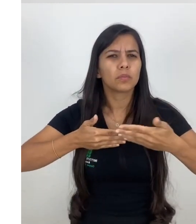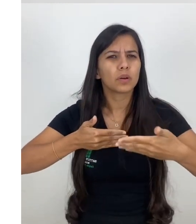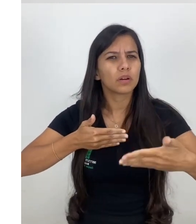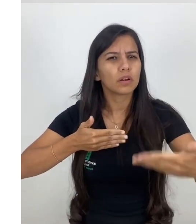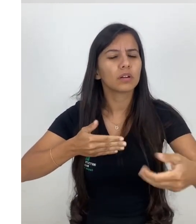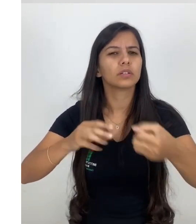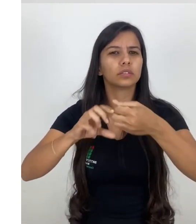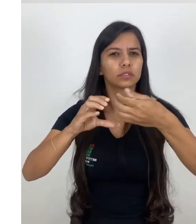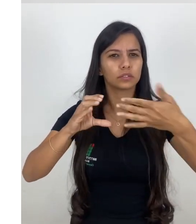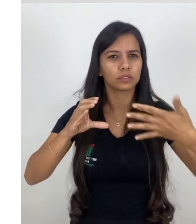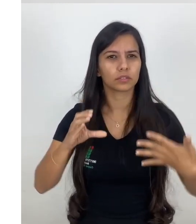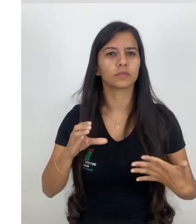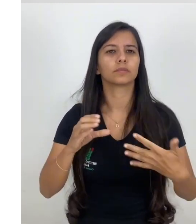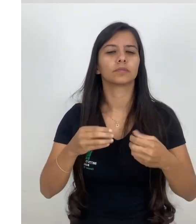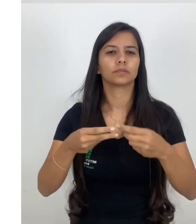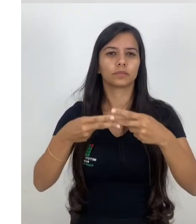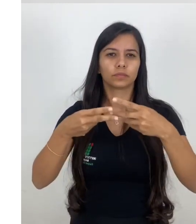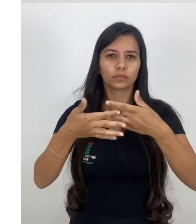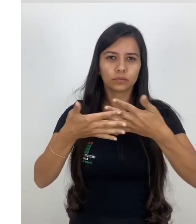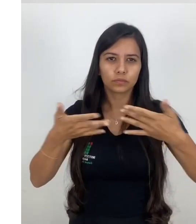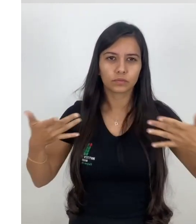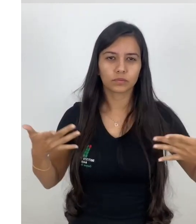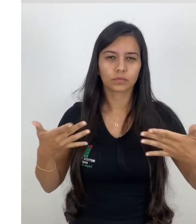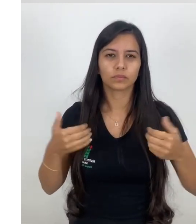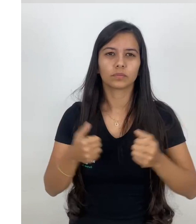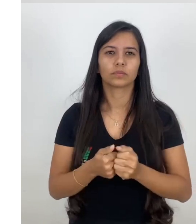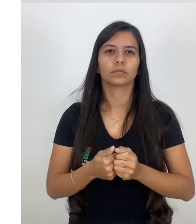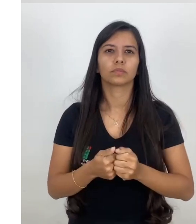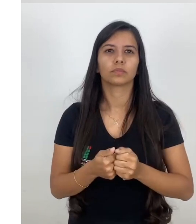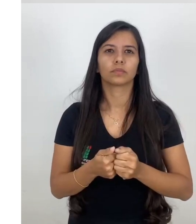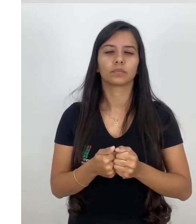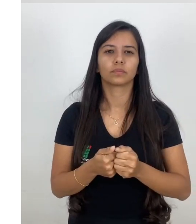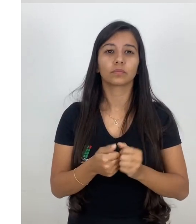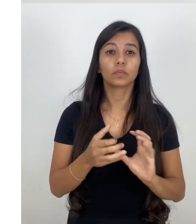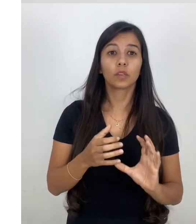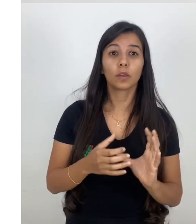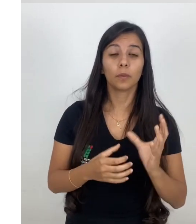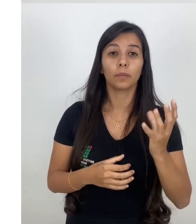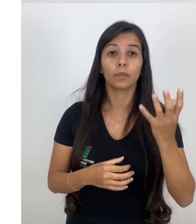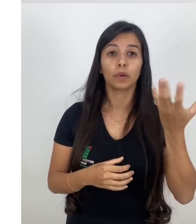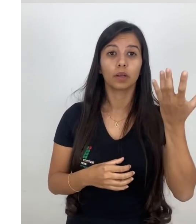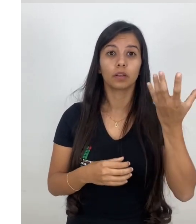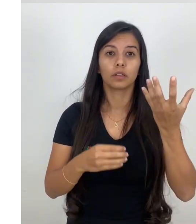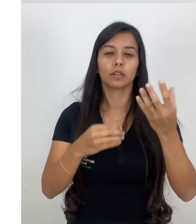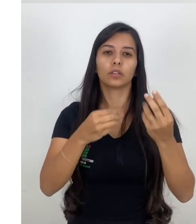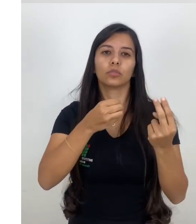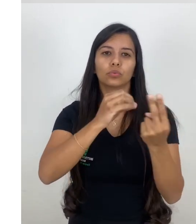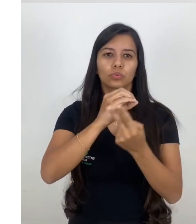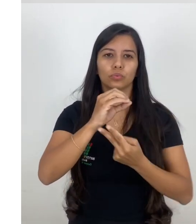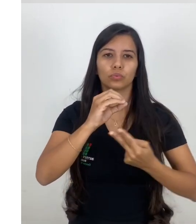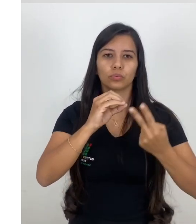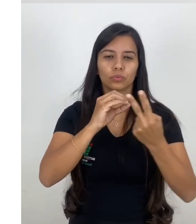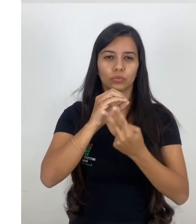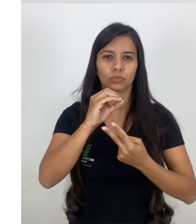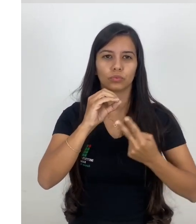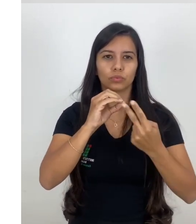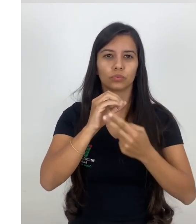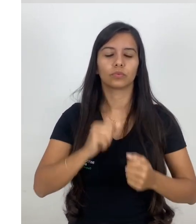os processos característicos de uma prófase, que é o rompimento da carioteca, desaparecimento do